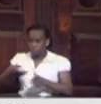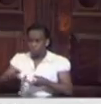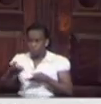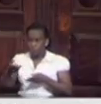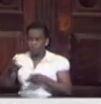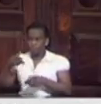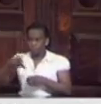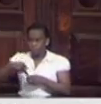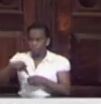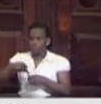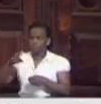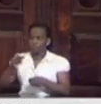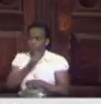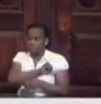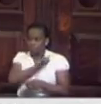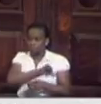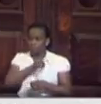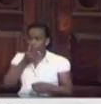Janeiro,